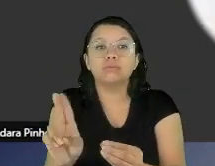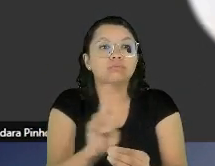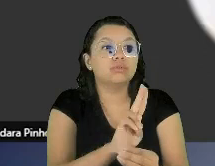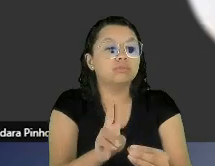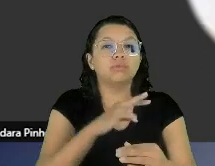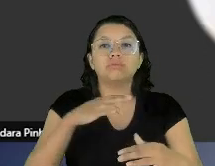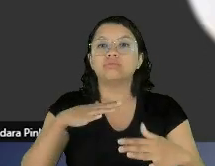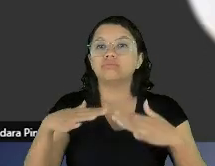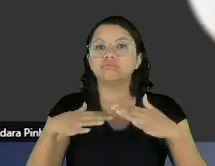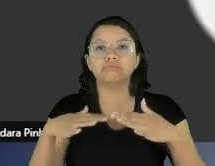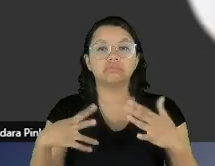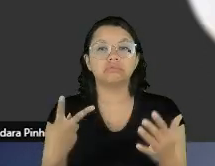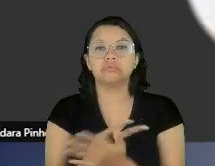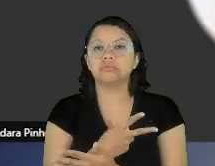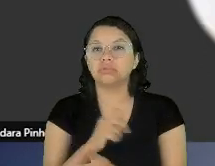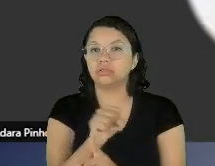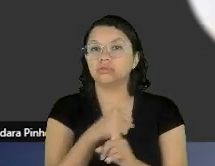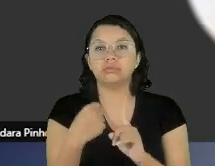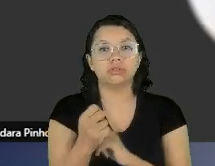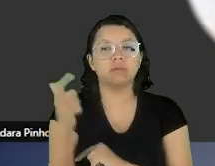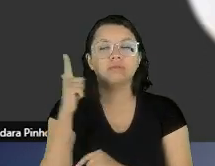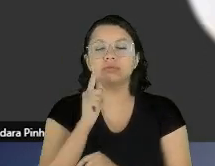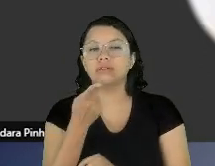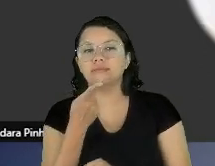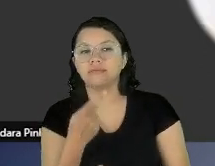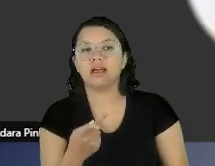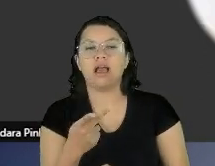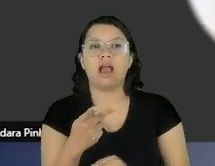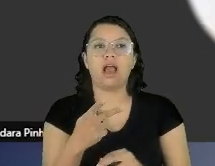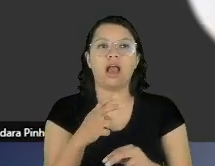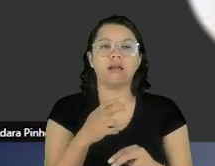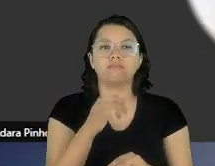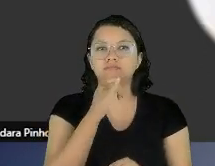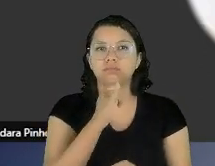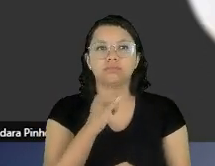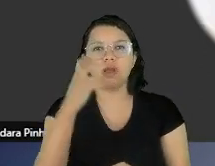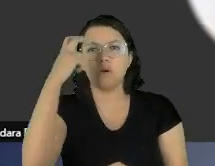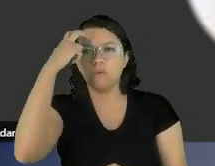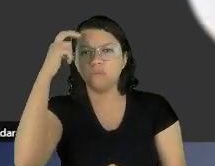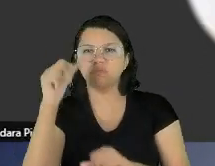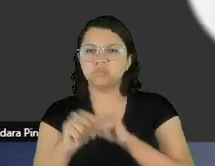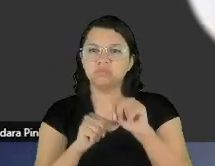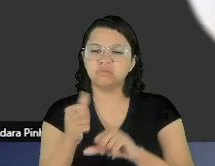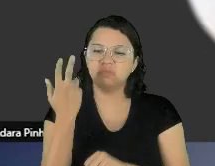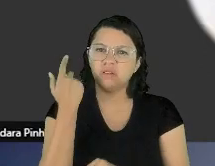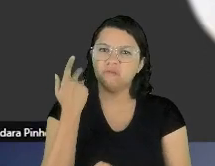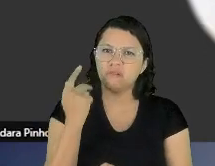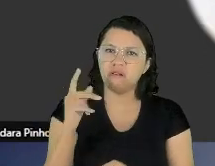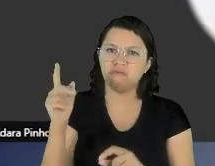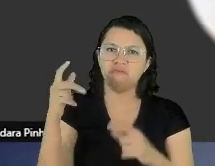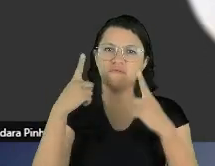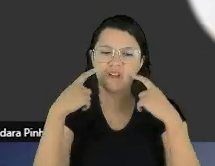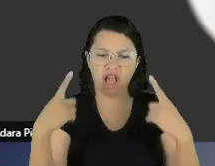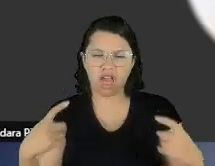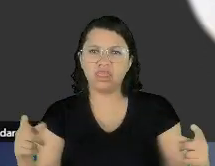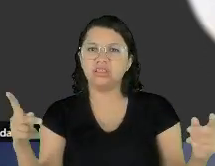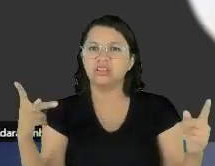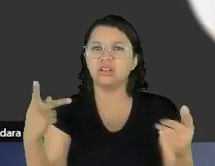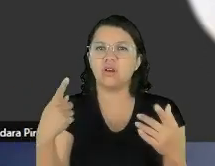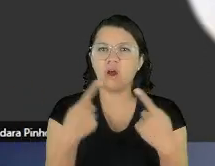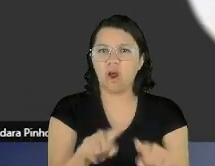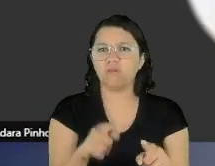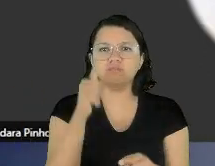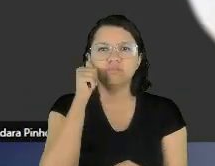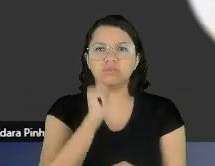os fenômenos sociais complexos. Então a gente consiga dizer que uma cultura que normaliza a violência sexual contra as mulheres é uma cultura do